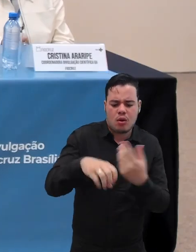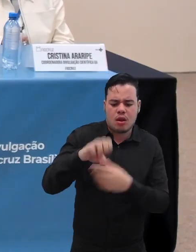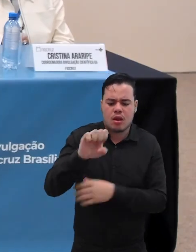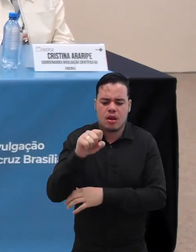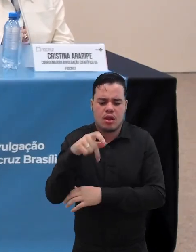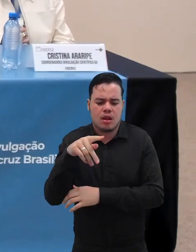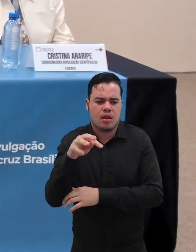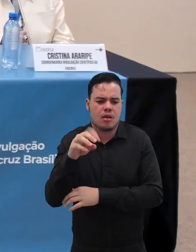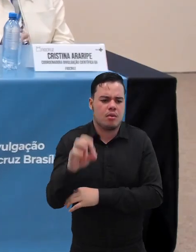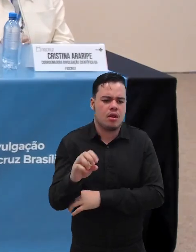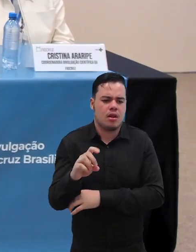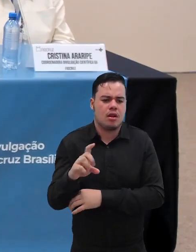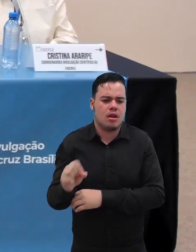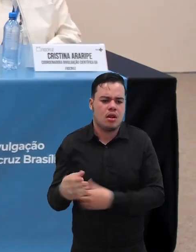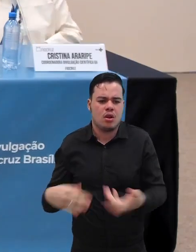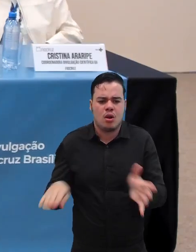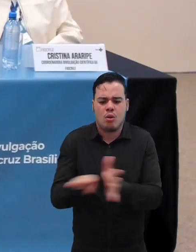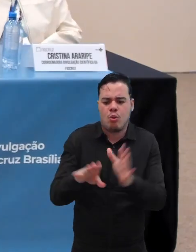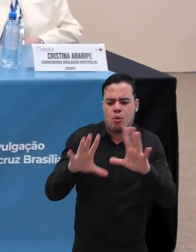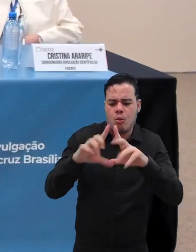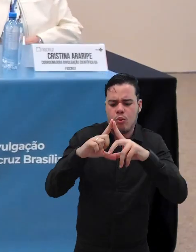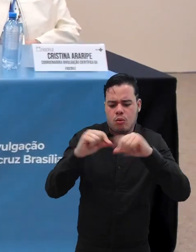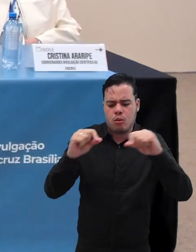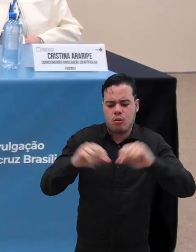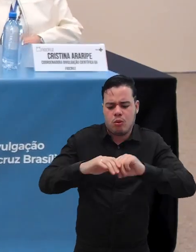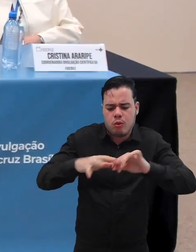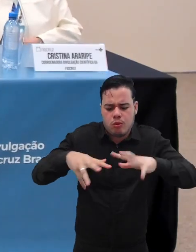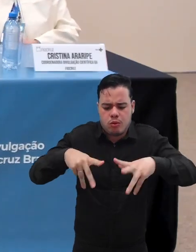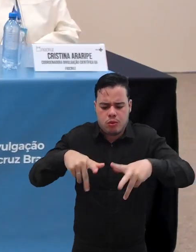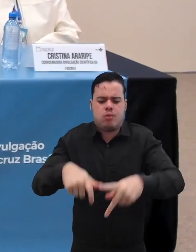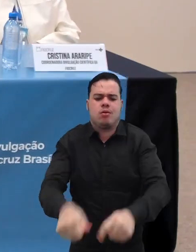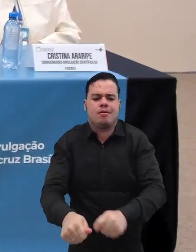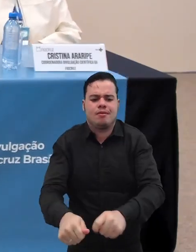agora. Mas que a gente... Hein?